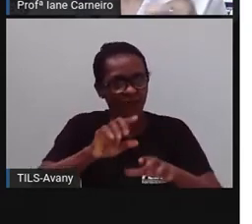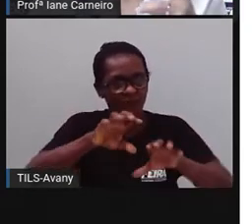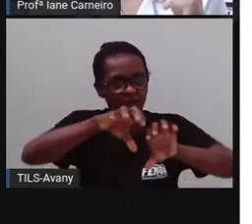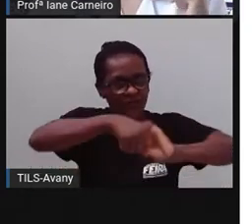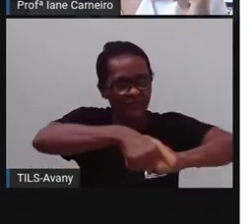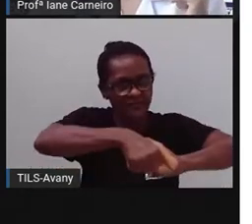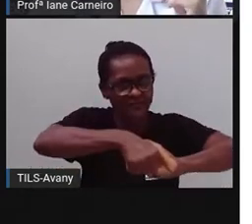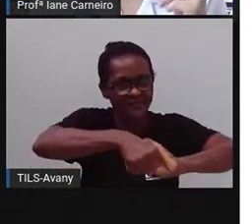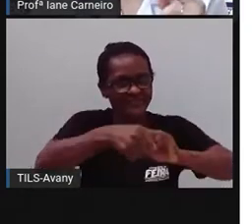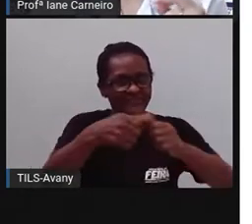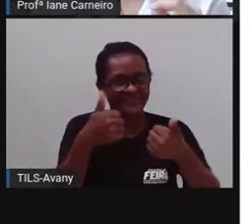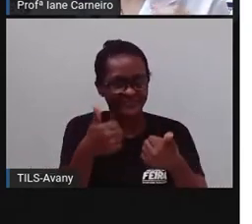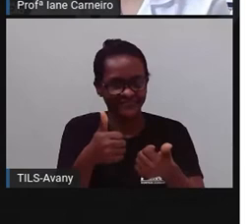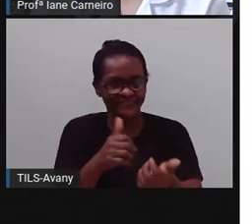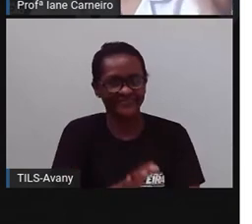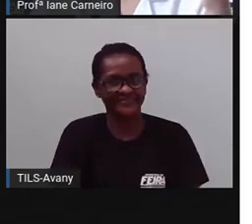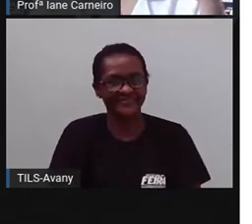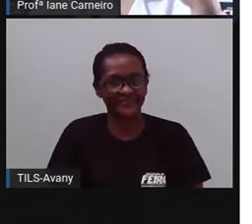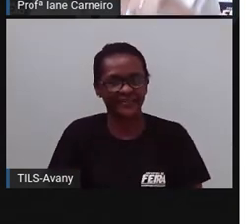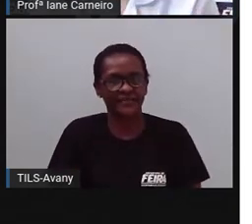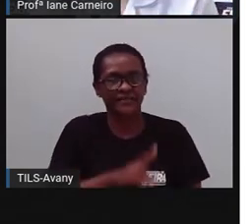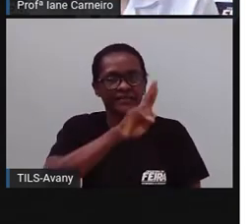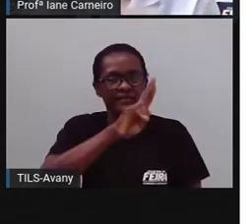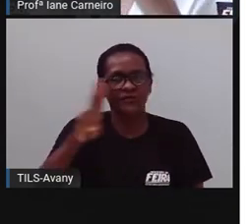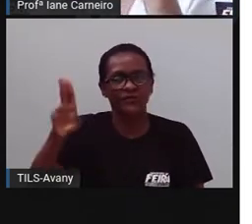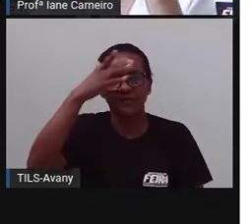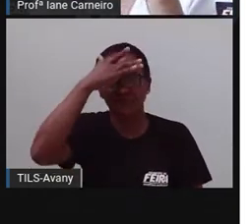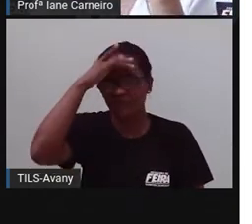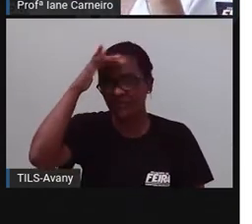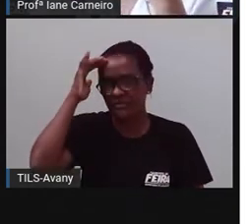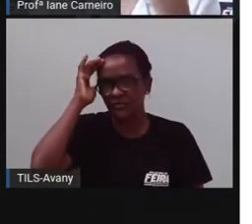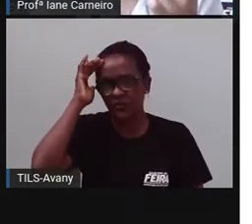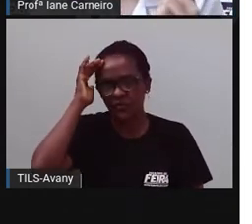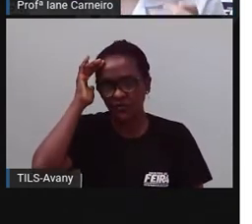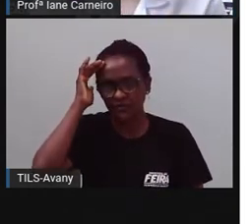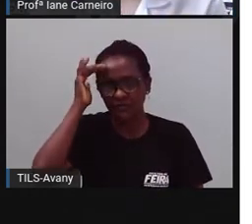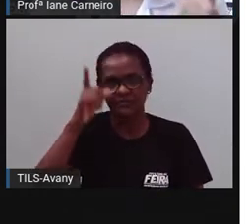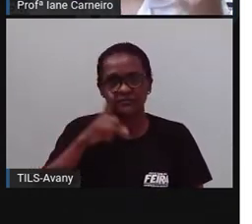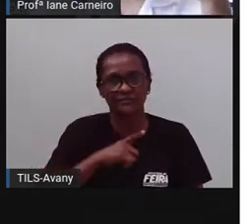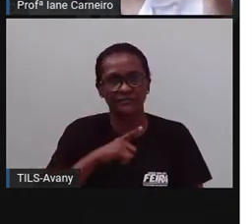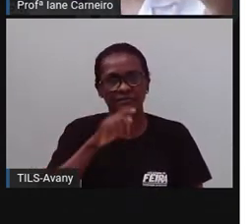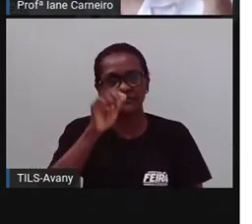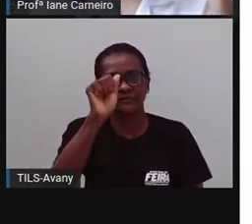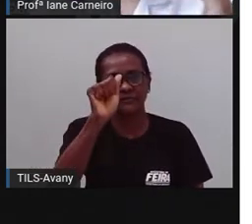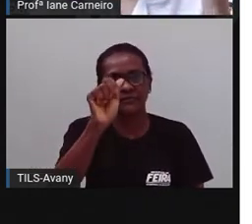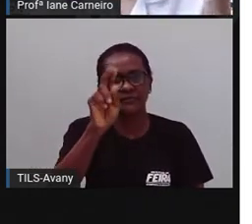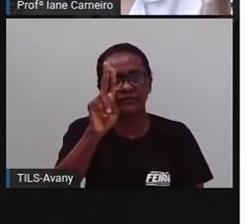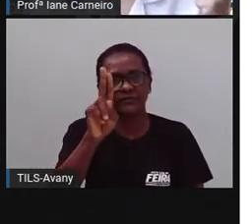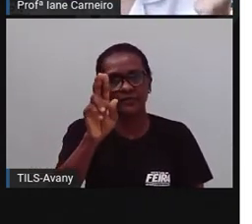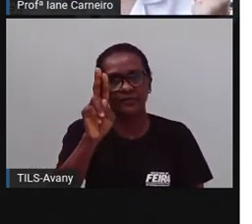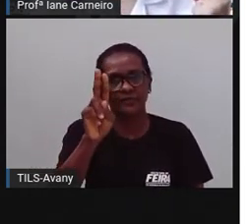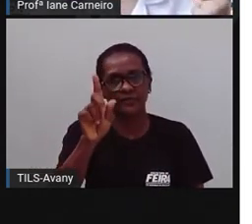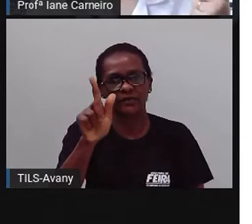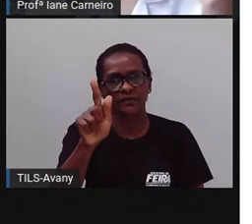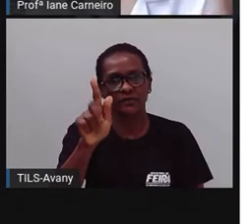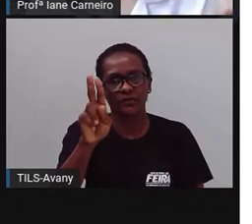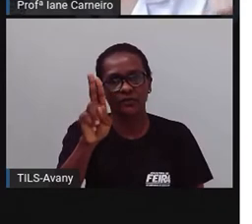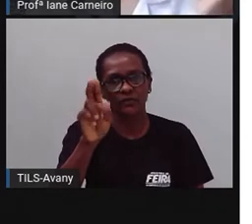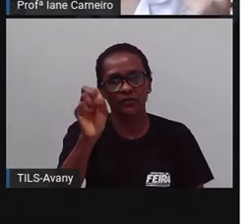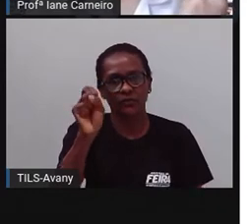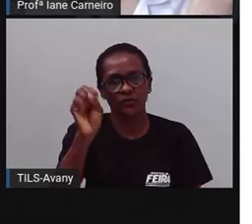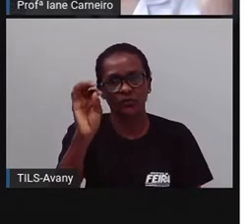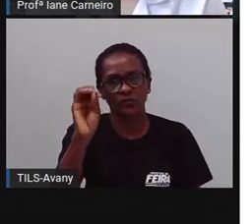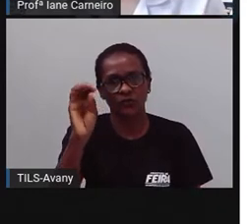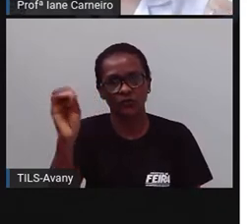tá te combinando aí tem o nome da pessoa que é Augusto aí vem também explicando qual é o curso que Augusto fez ó